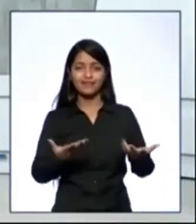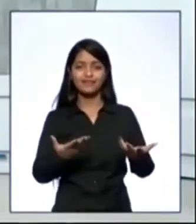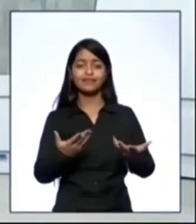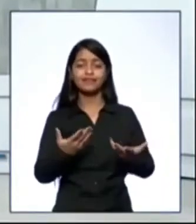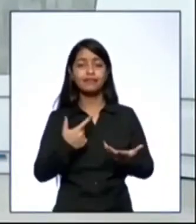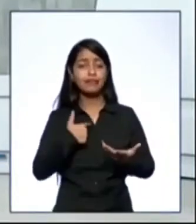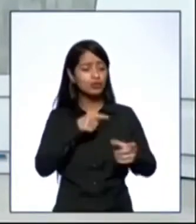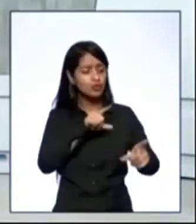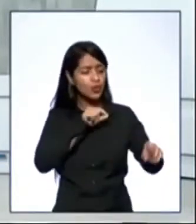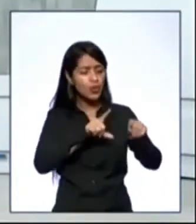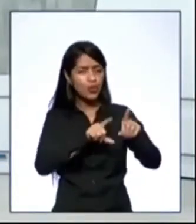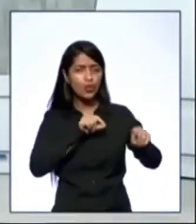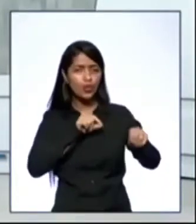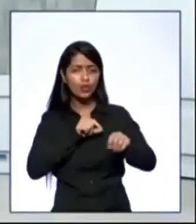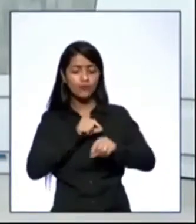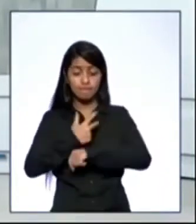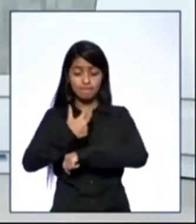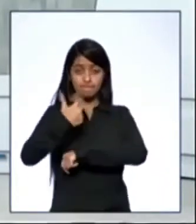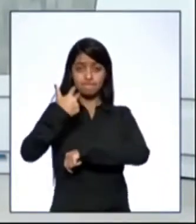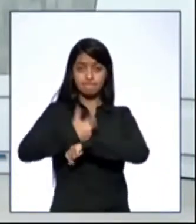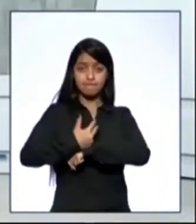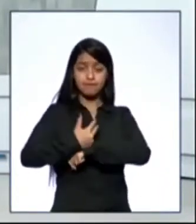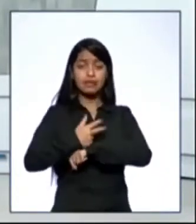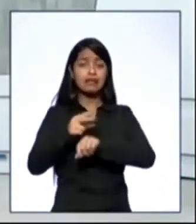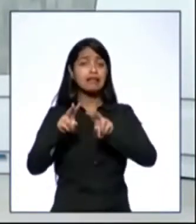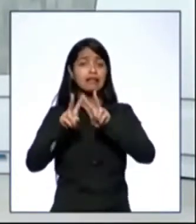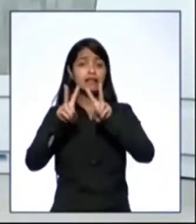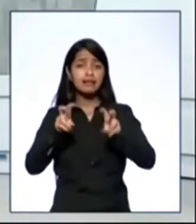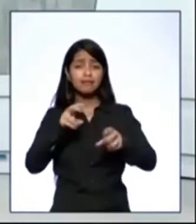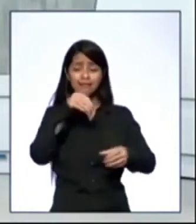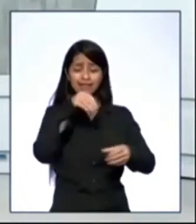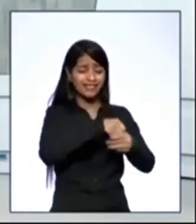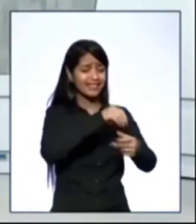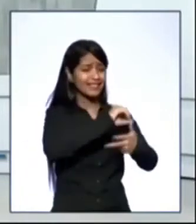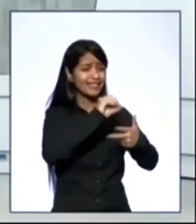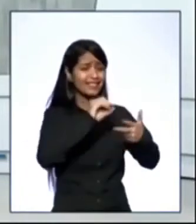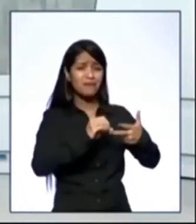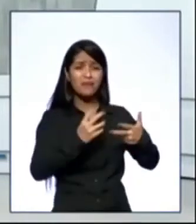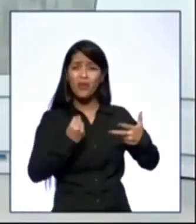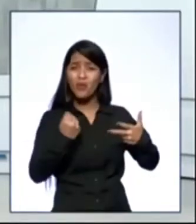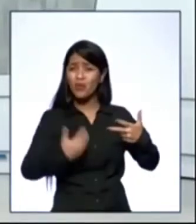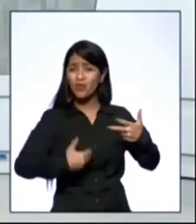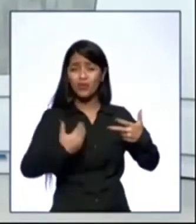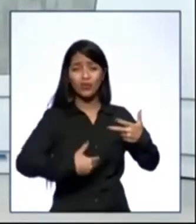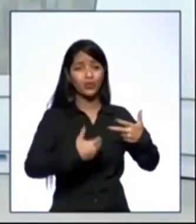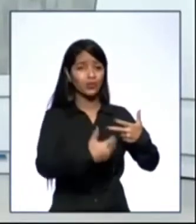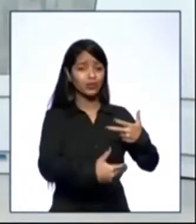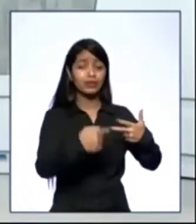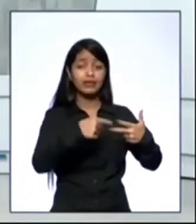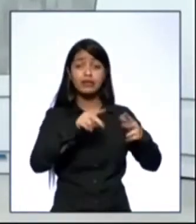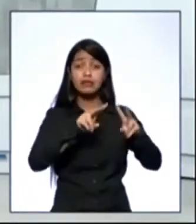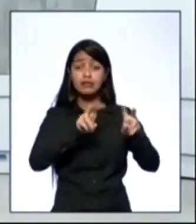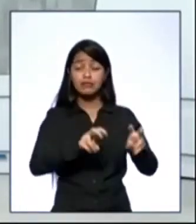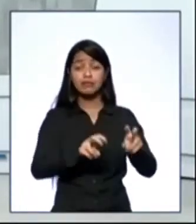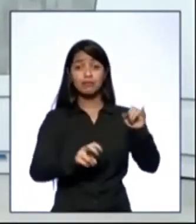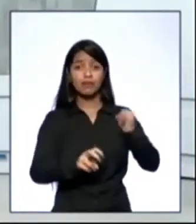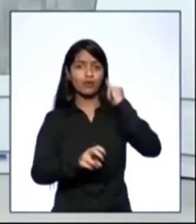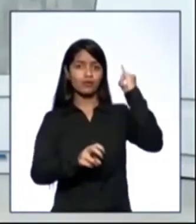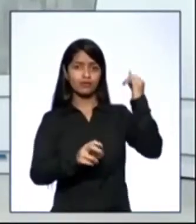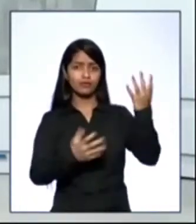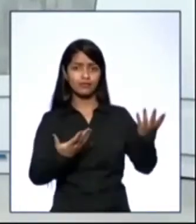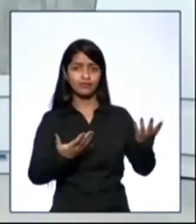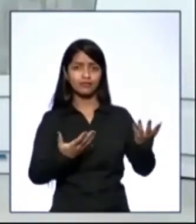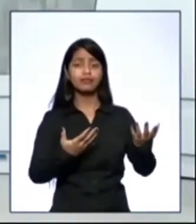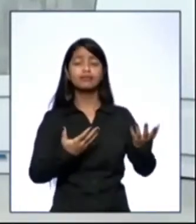vou pegar, são vídeos que caem muito. São assuntos que caem, são assuntos importantes, são assuntos significativos. Eu estou em cima